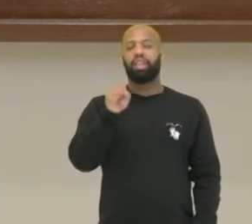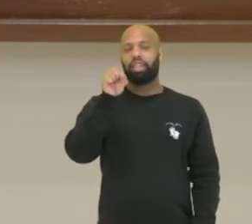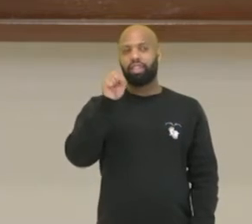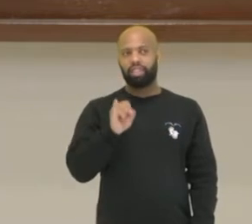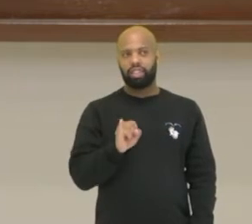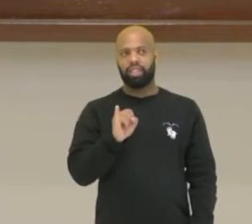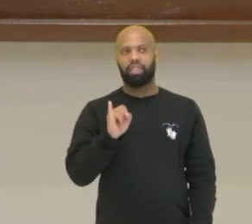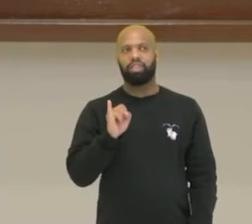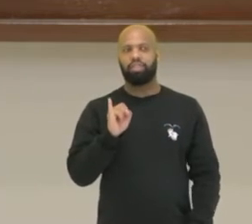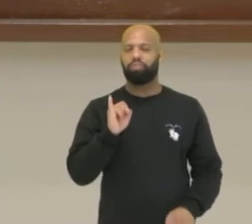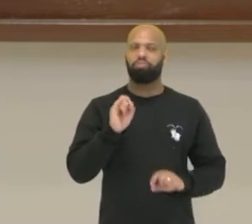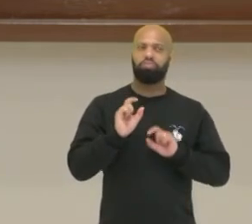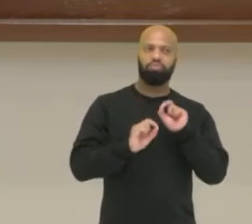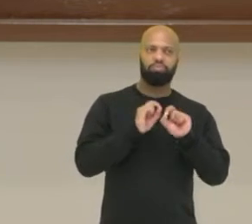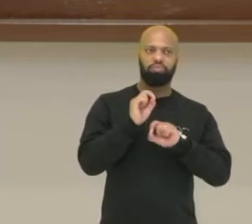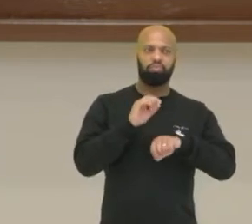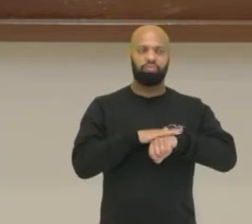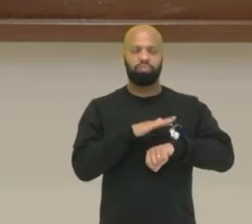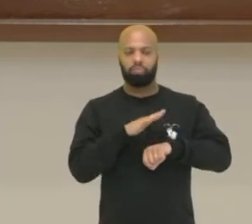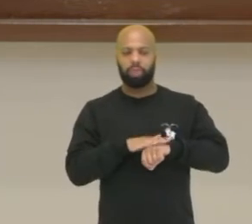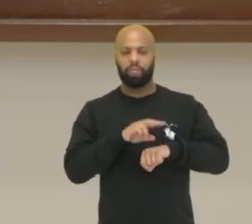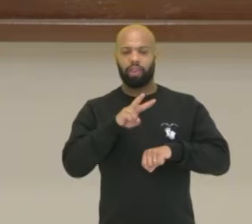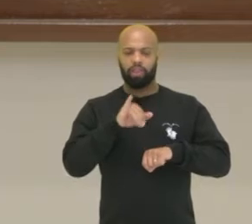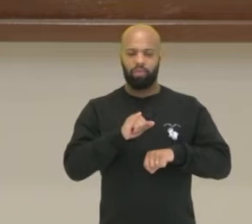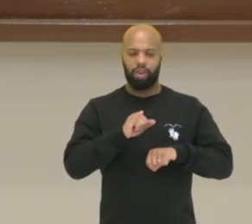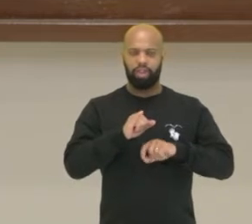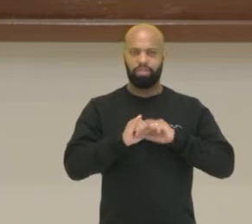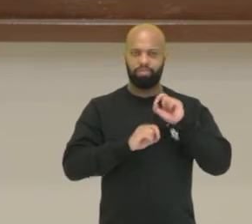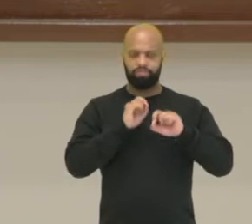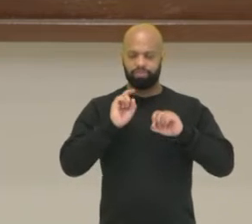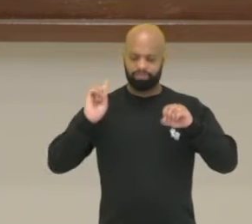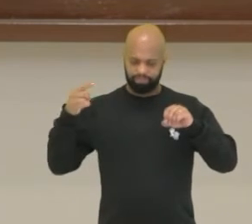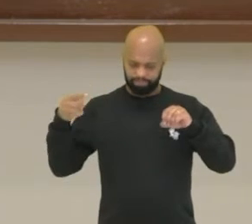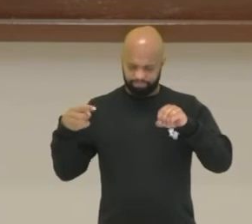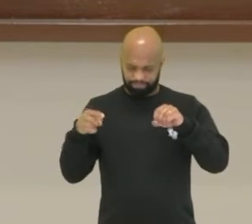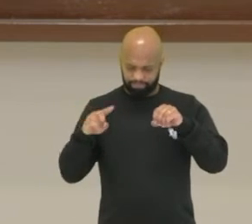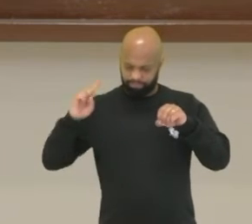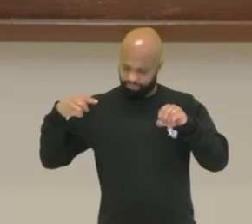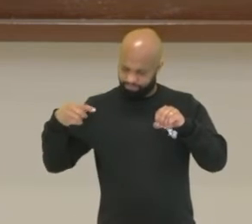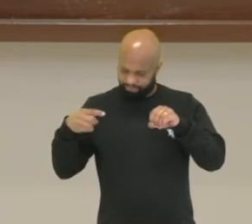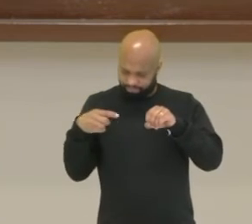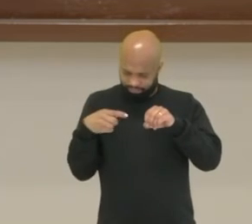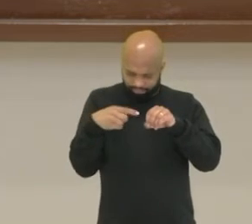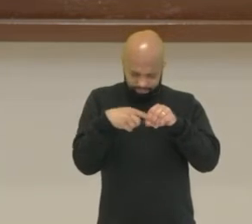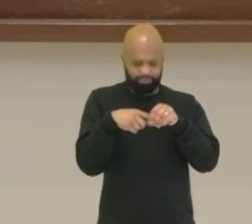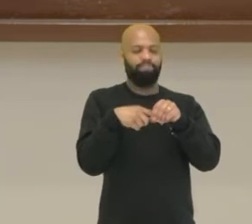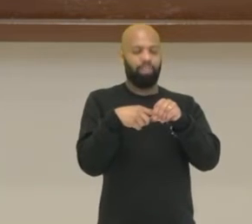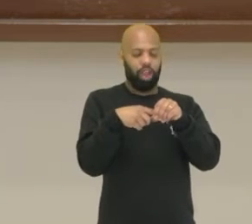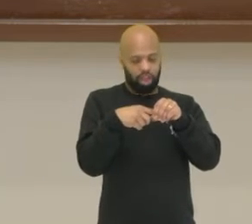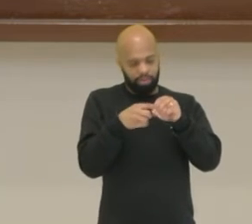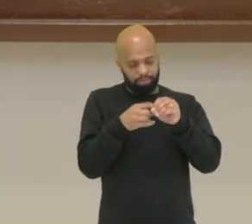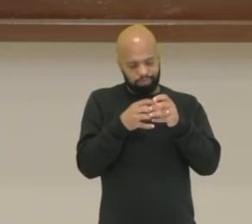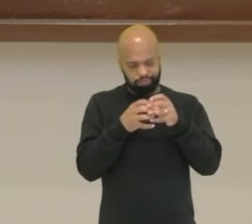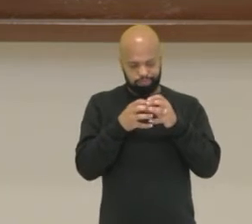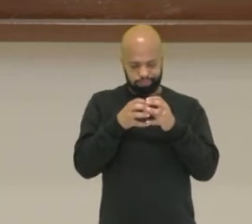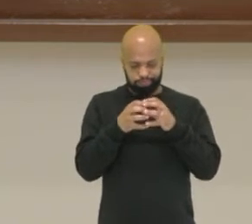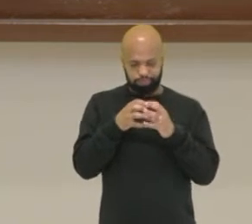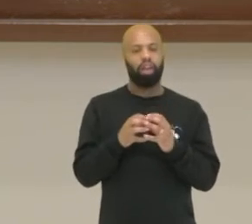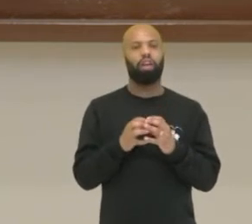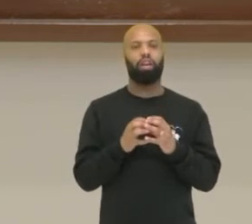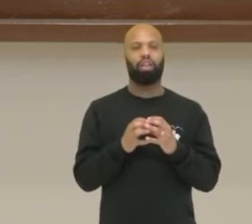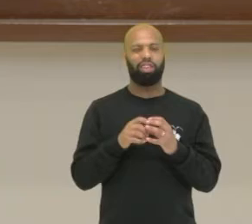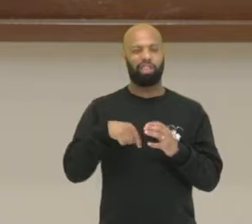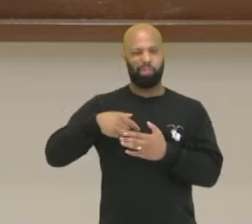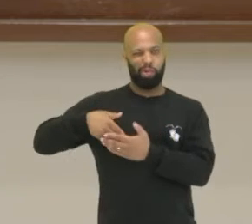quando for formar o indivíduo, esse espermatozoide que vai fecundar o óvulo, ele pode